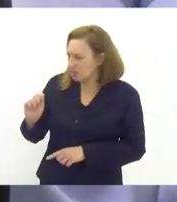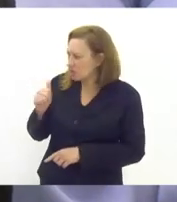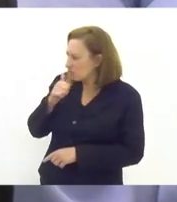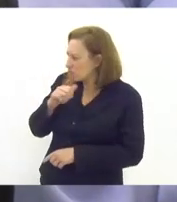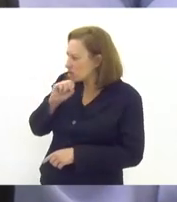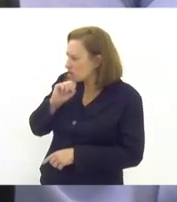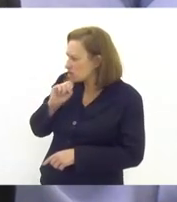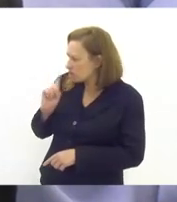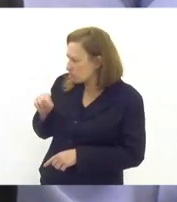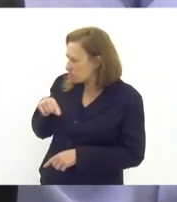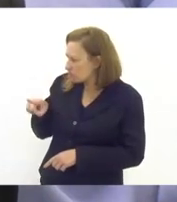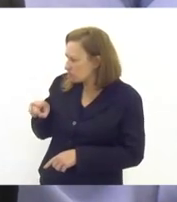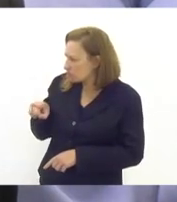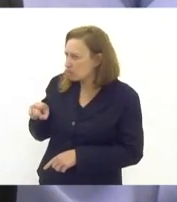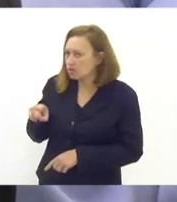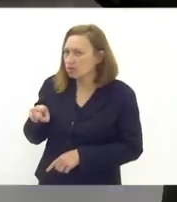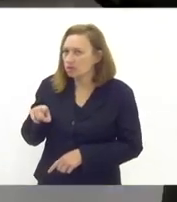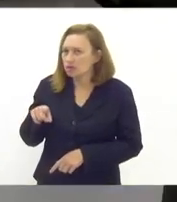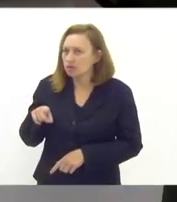tive que ir lá na audiência,